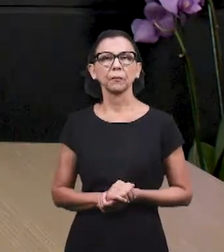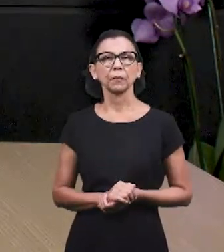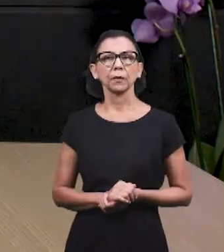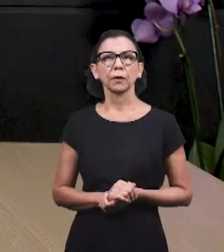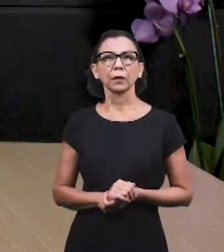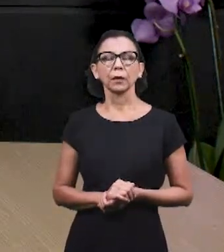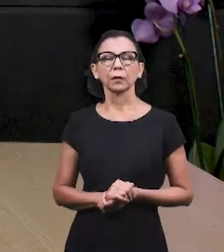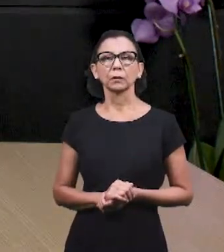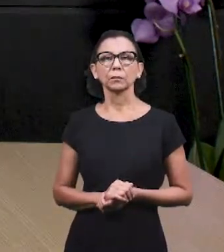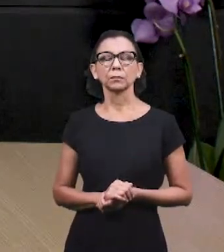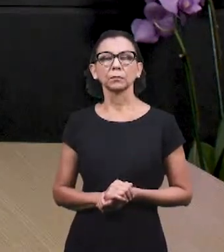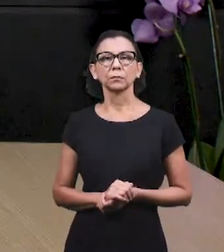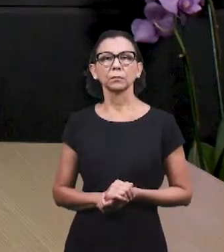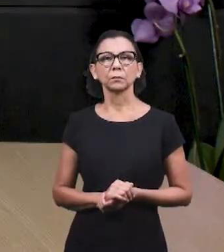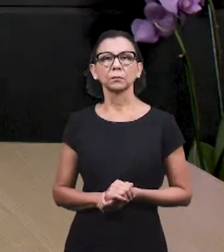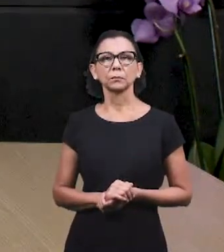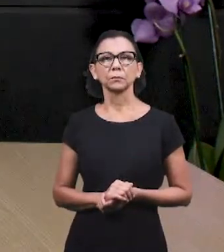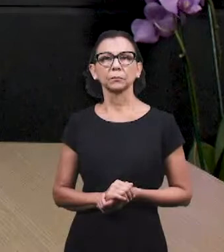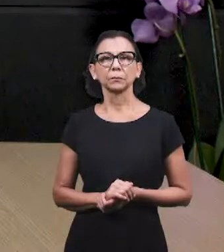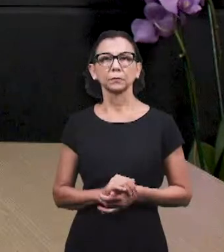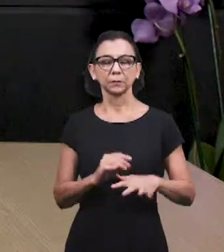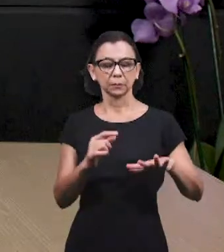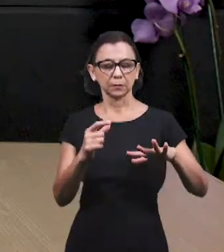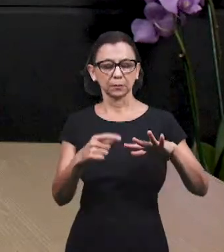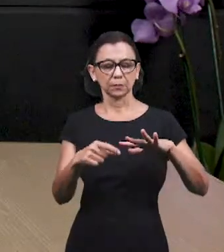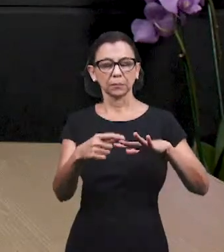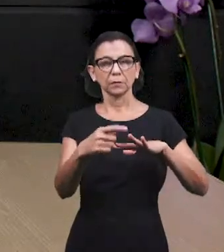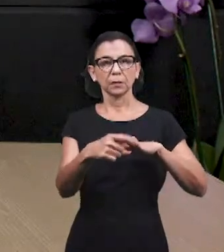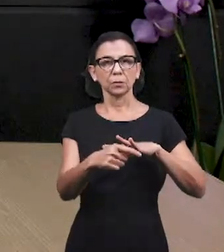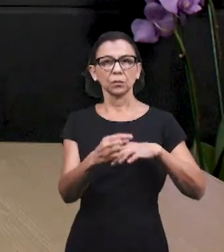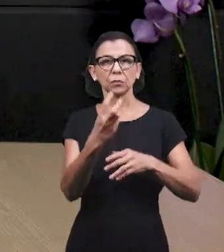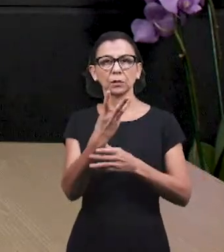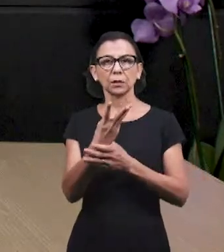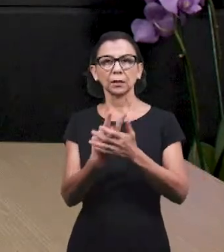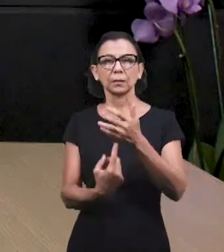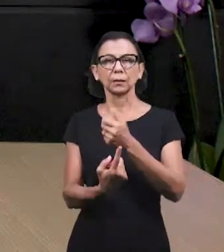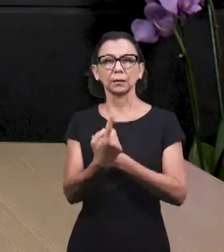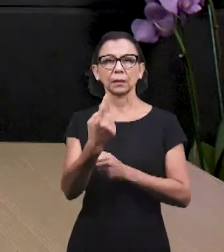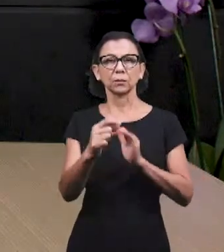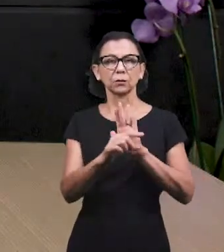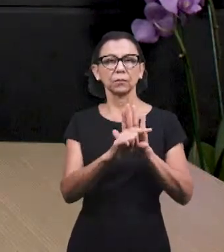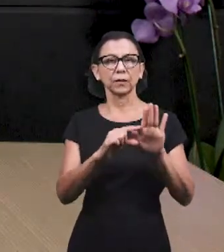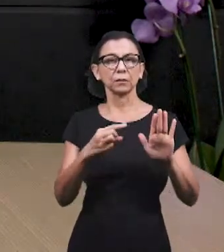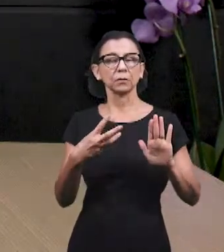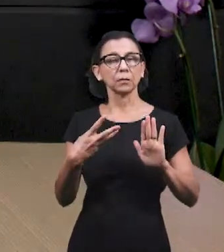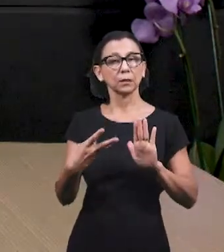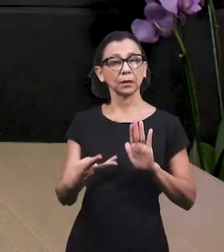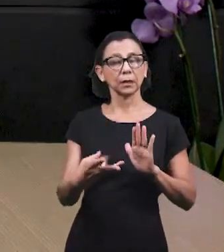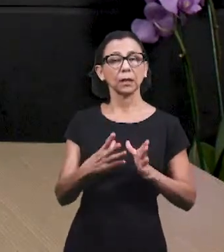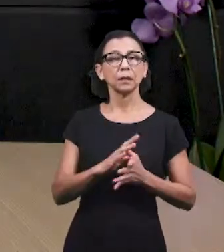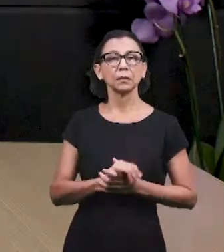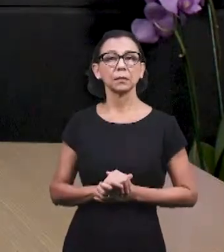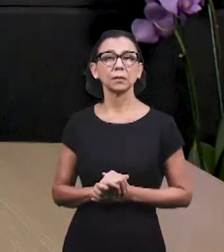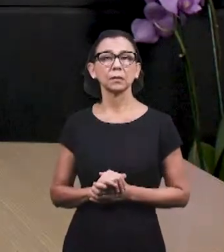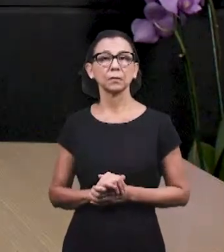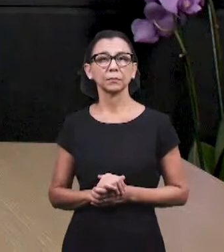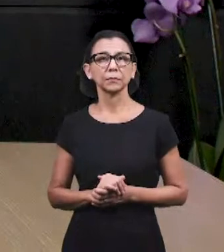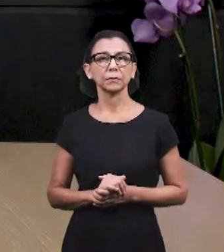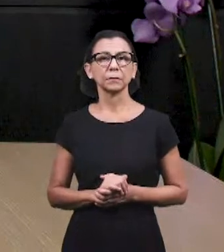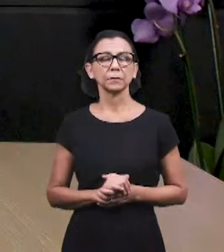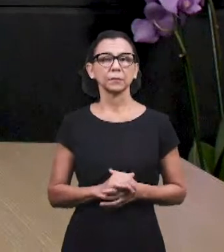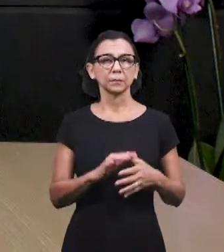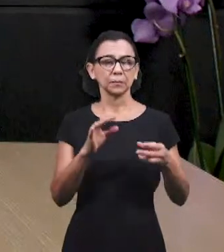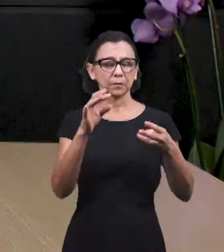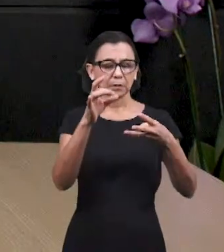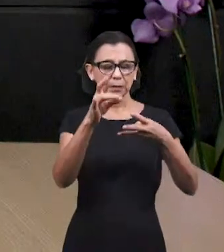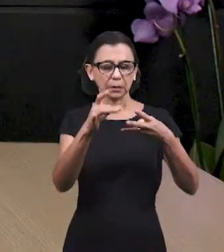destaque das figuras proféticas da Trindade no verso 3 e a identificação perfeita de cada uma